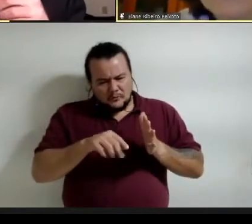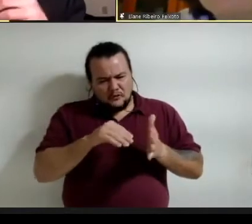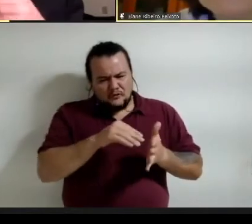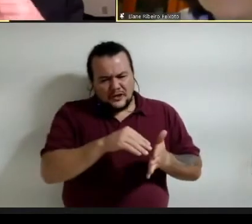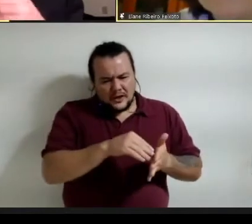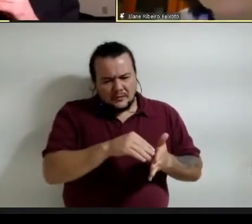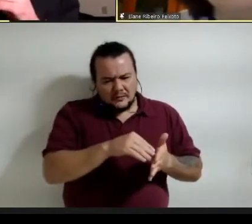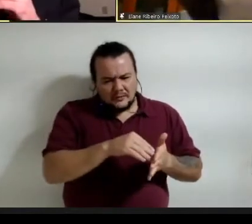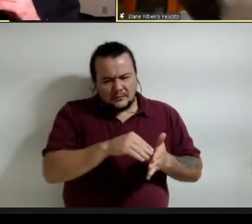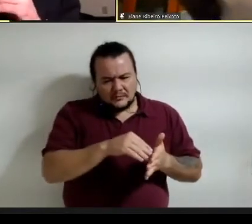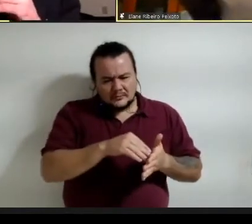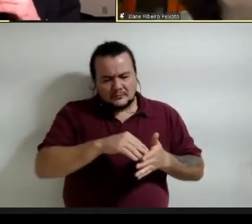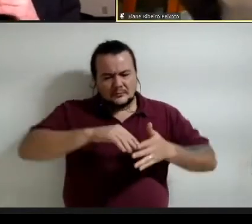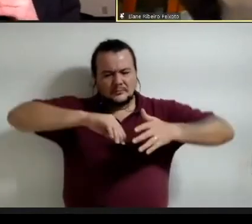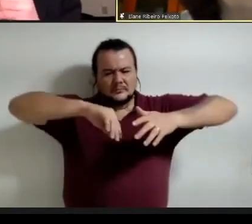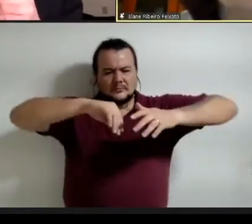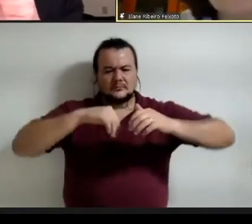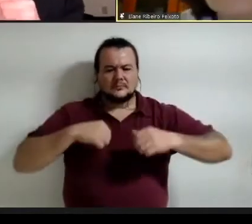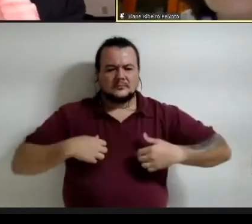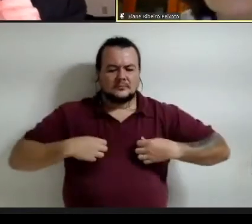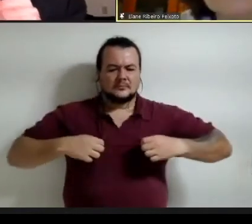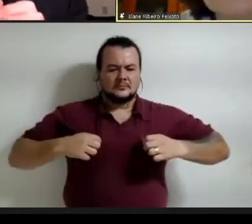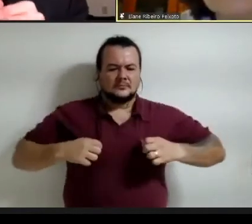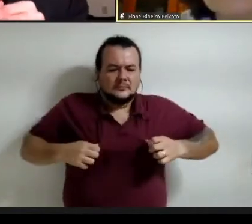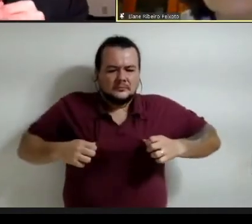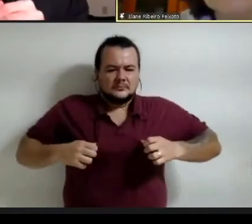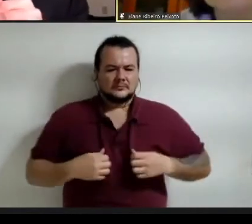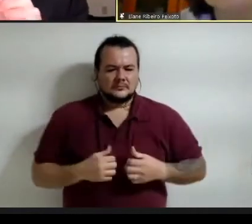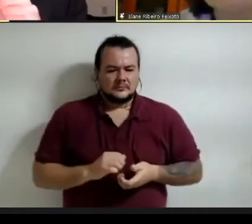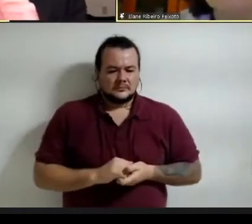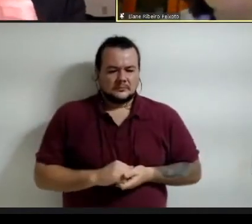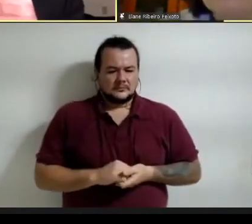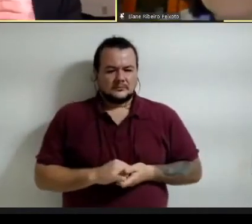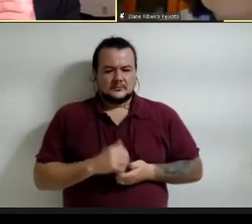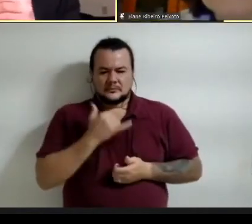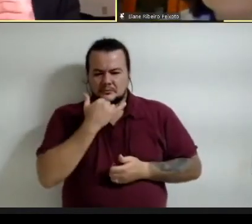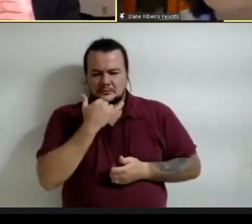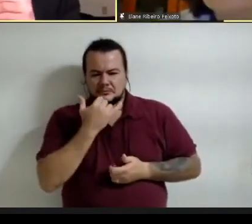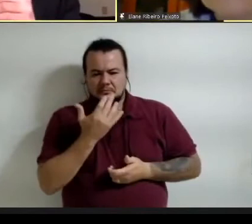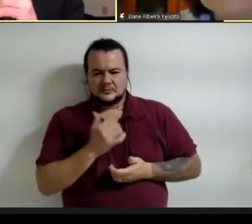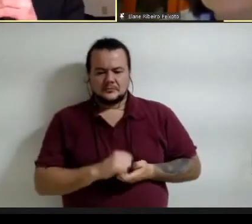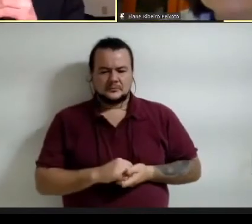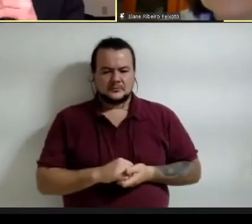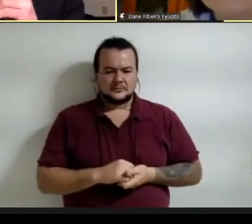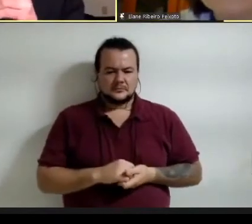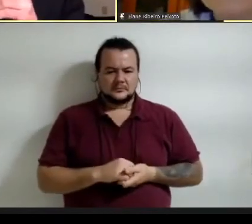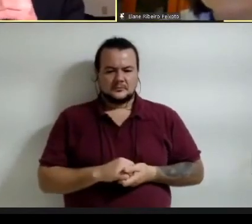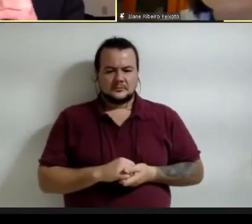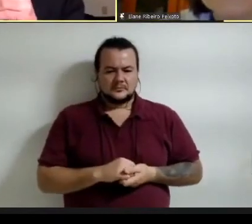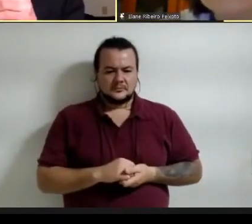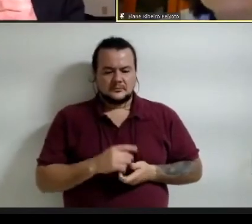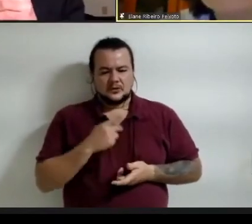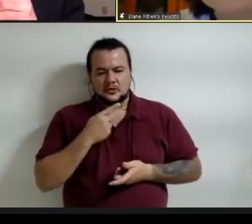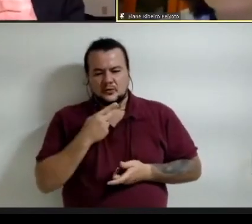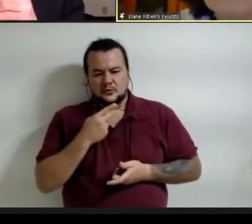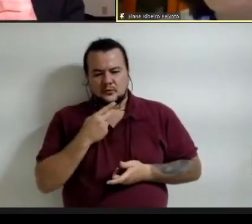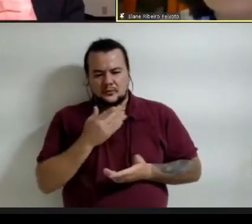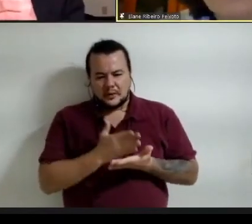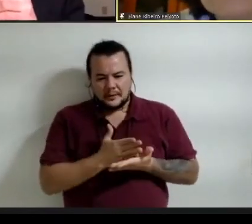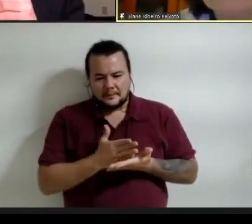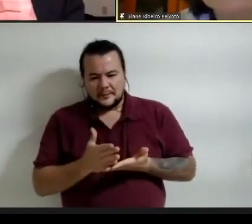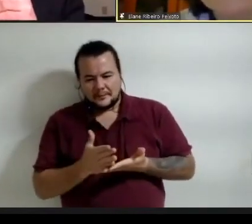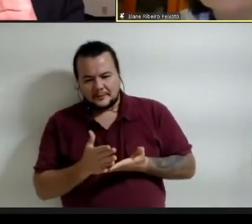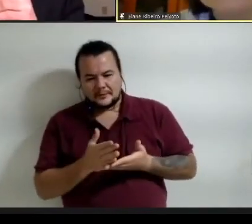Mas acho que... Sim, desculpe. Vou pegar aqui na metadezinha, tá? Mas na